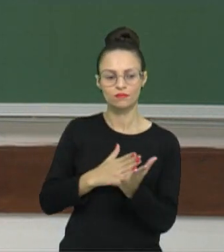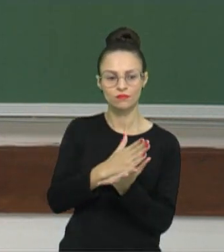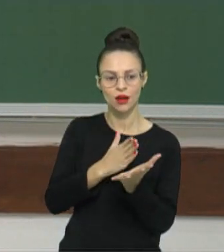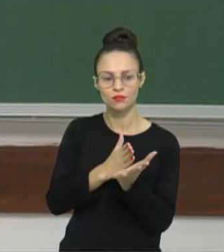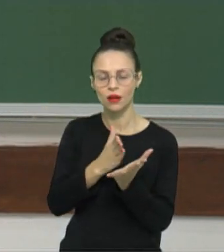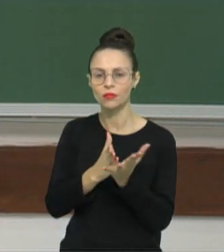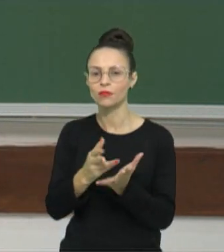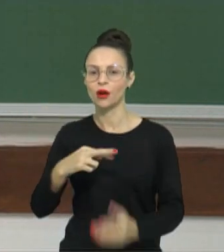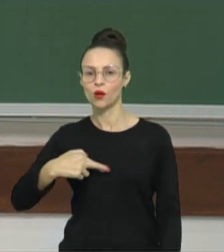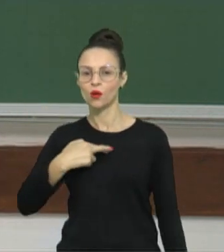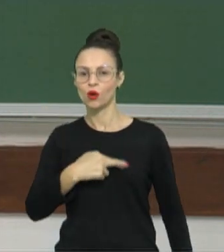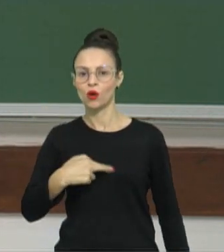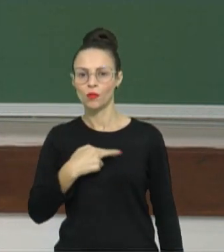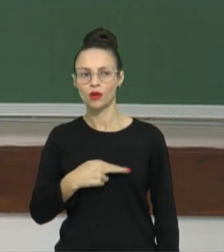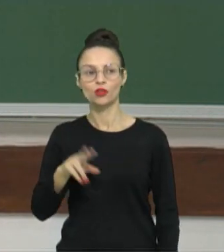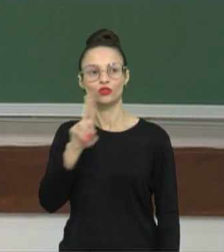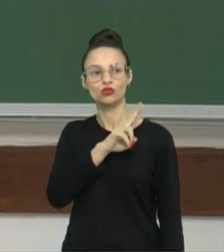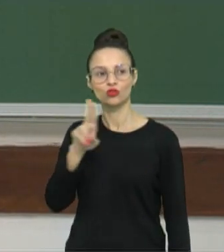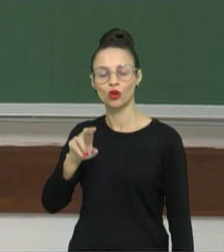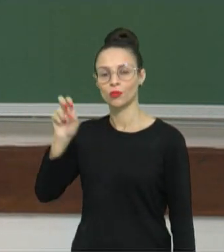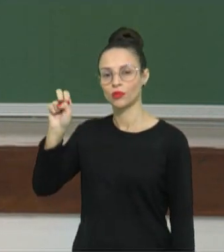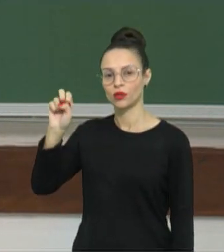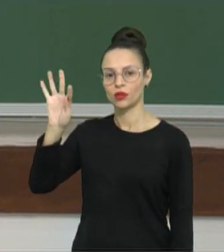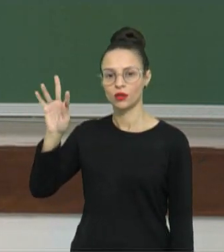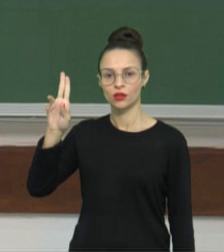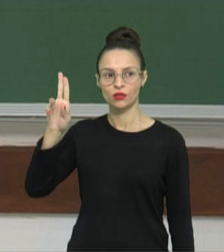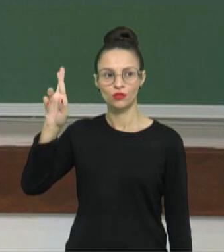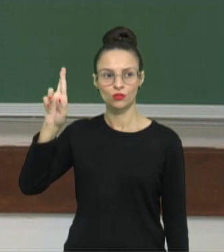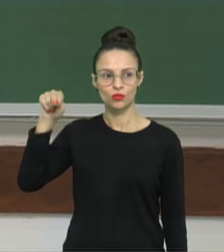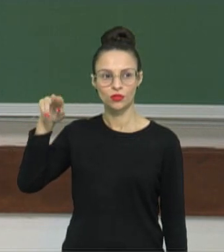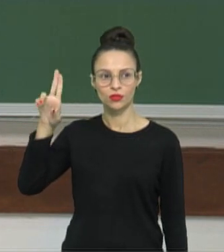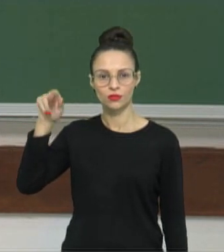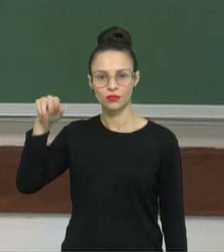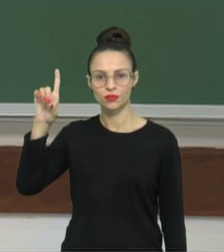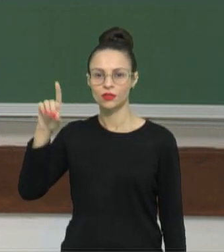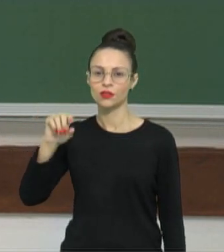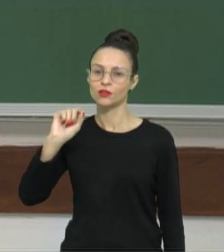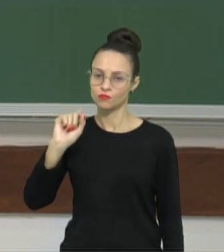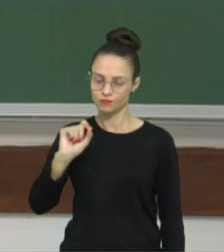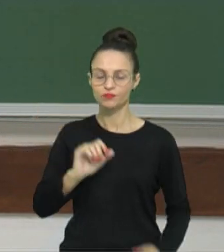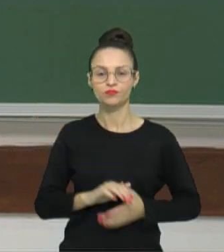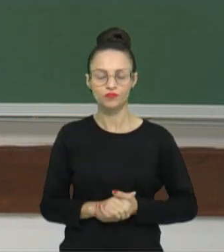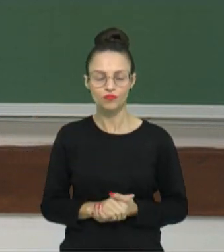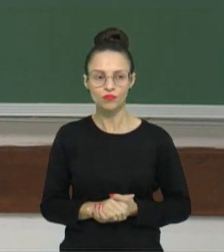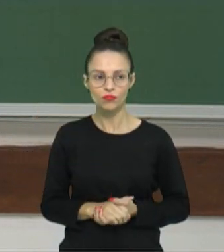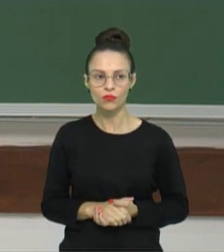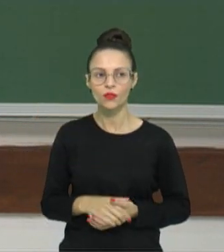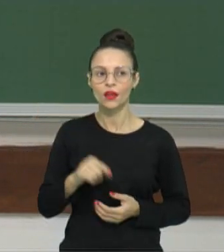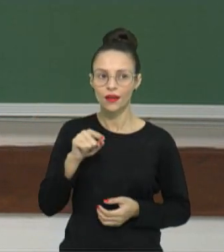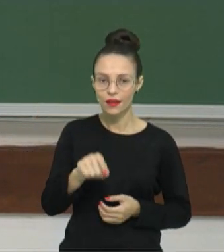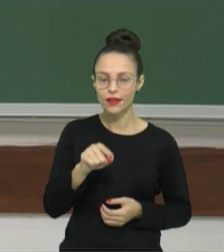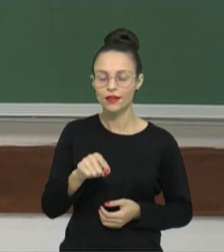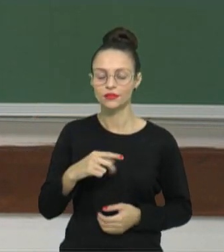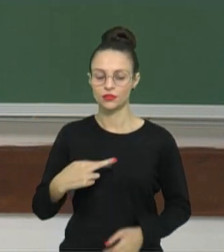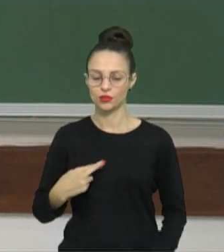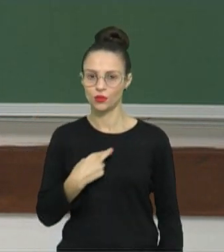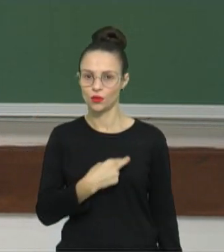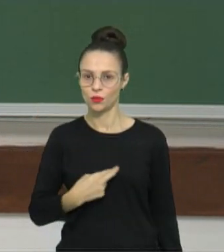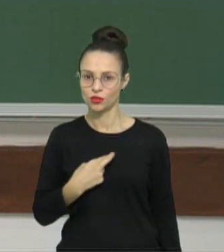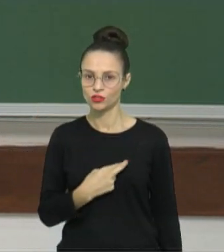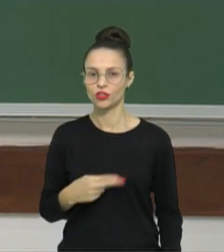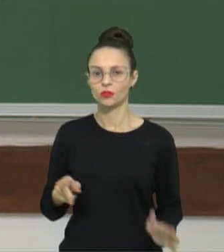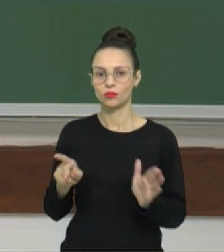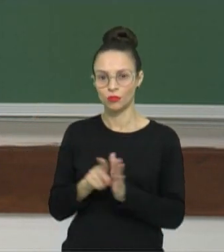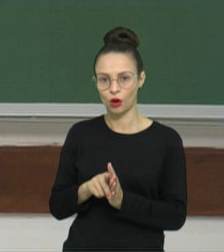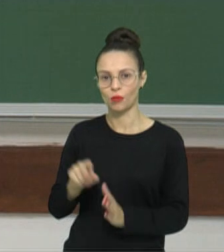romantismo que se chama Sturm und Drang, ou traduzido para o português, Tempestade e Ímpeto. Desse romantismo, de Schiller